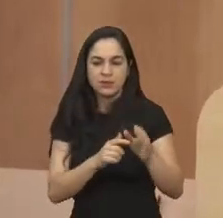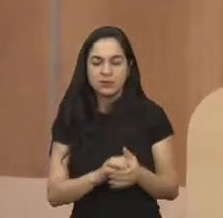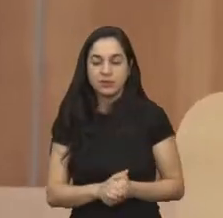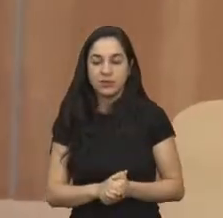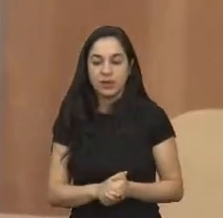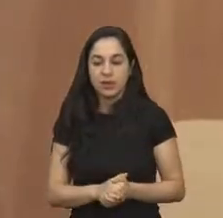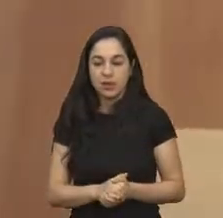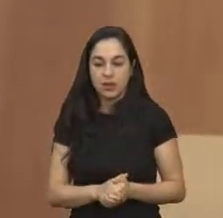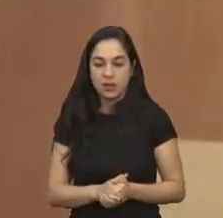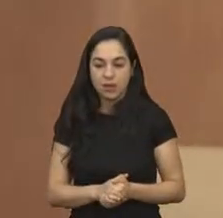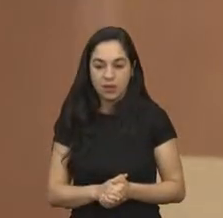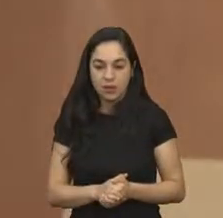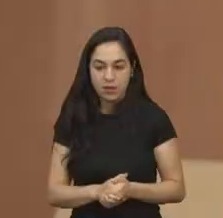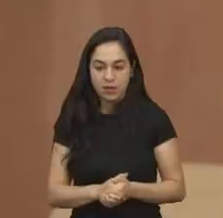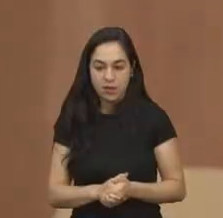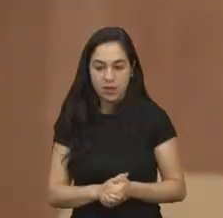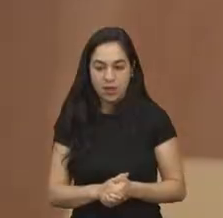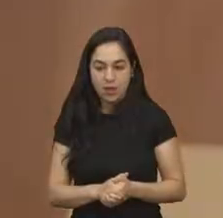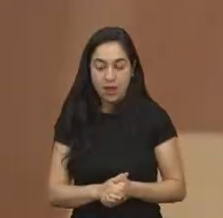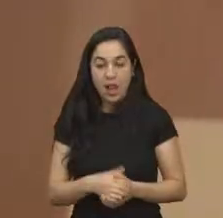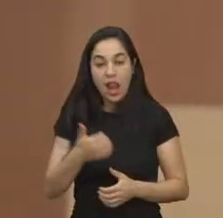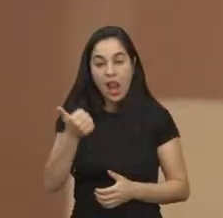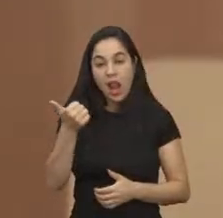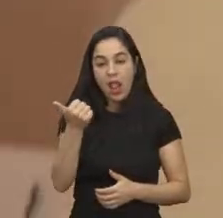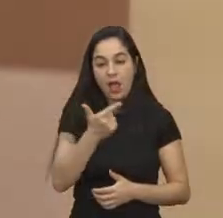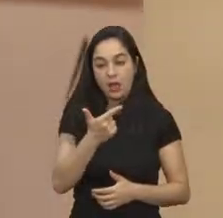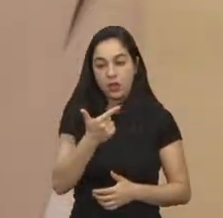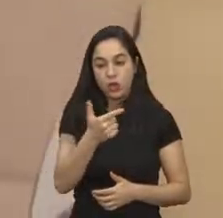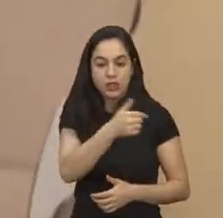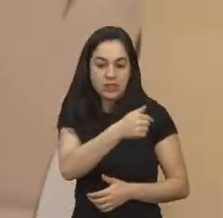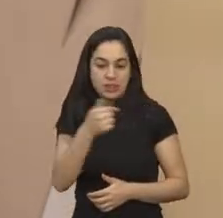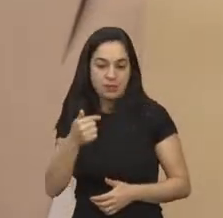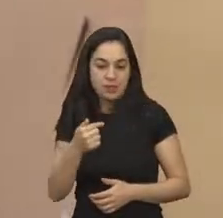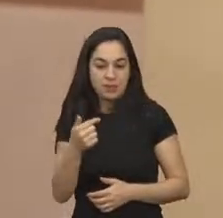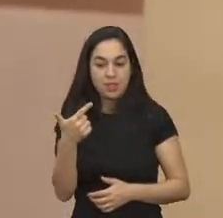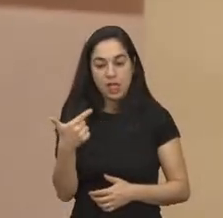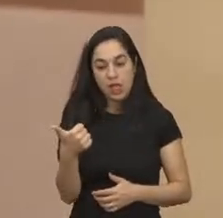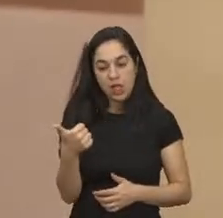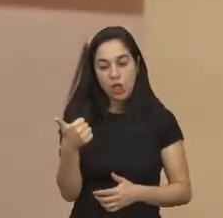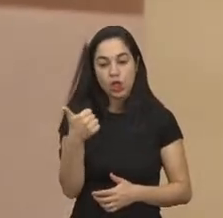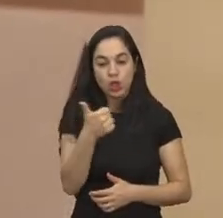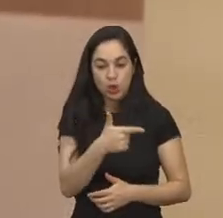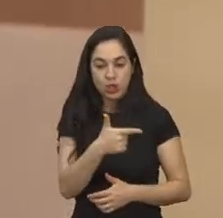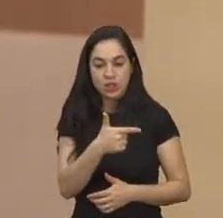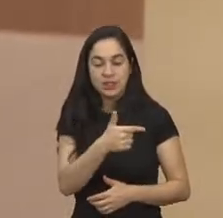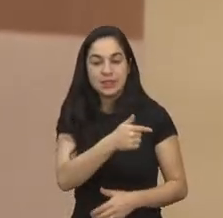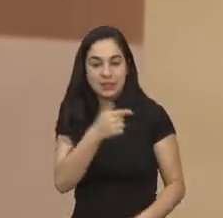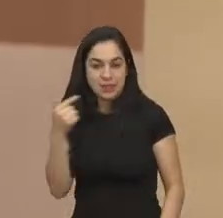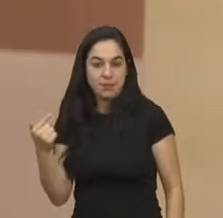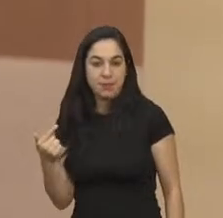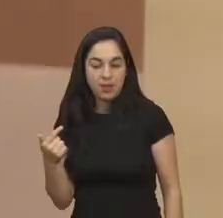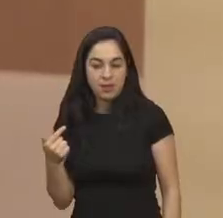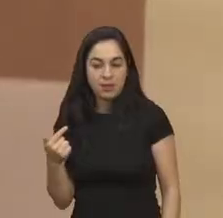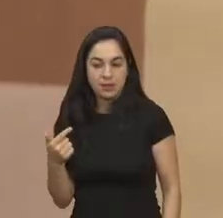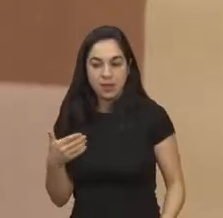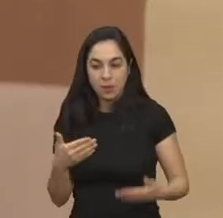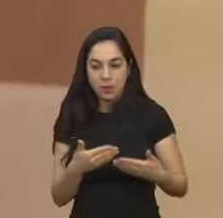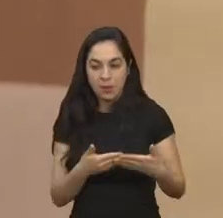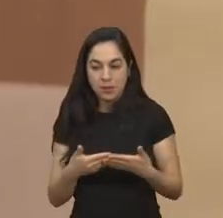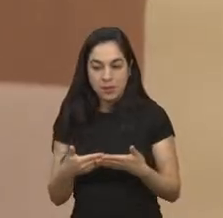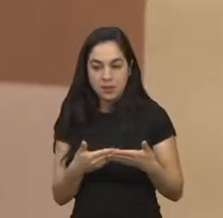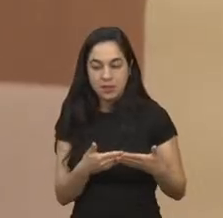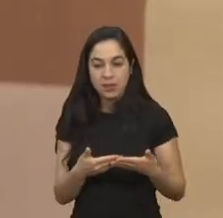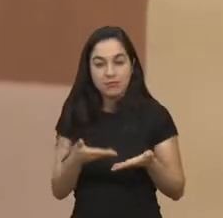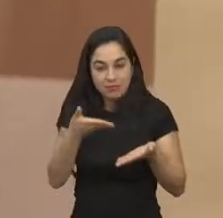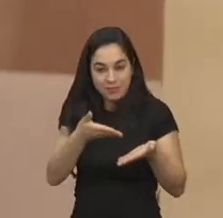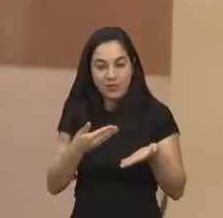ele equivale a 12 semanas. Então, 12 semanas de gestação. Então, bem pequenininho, mas aqui é